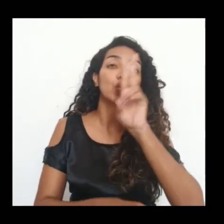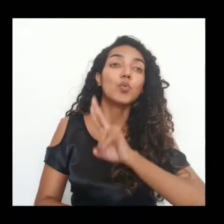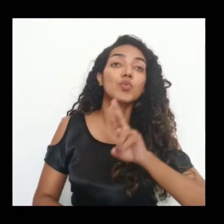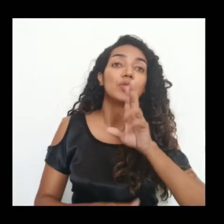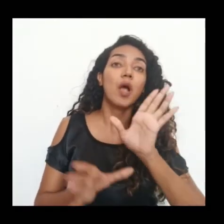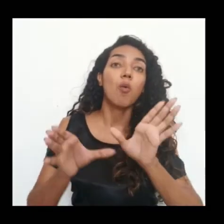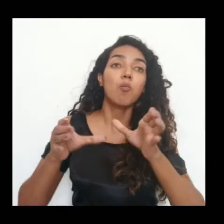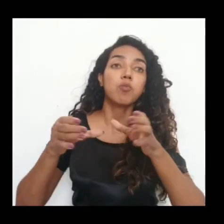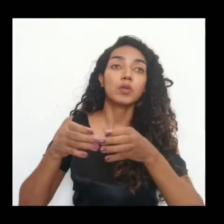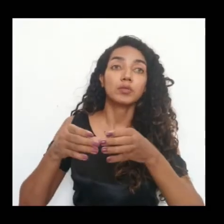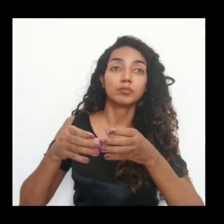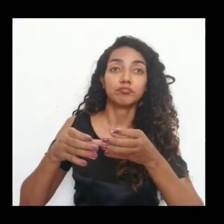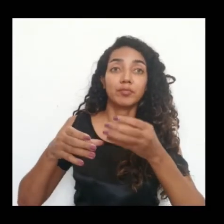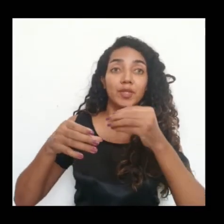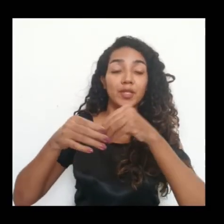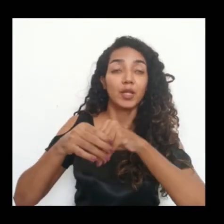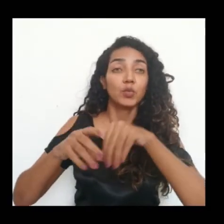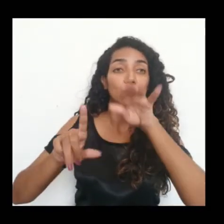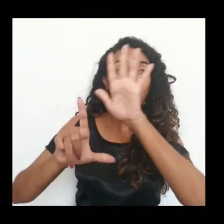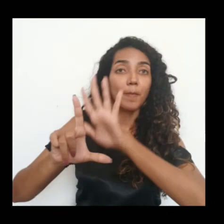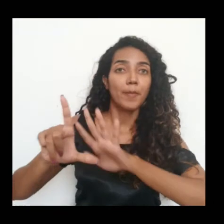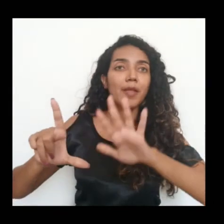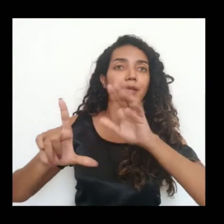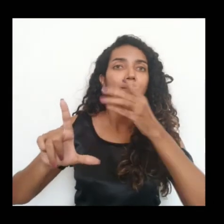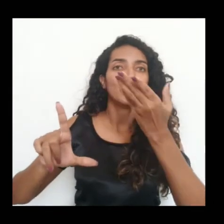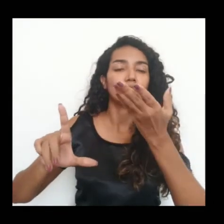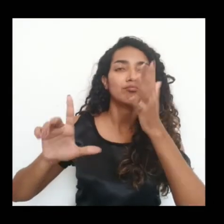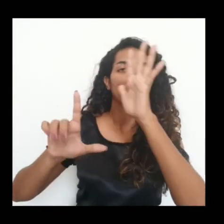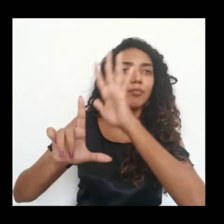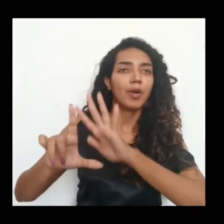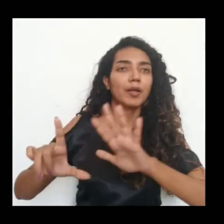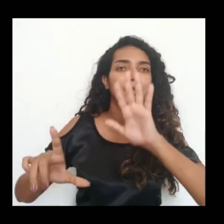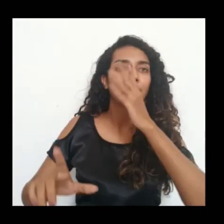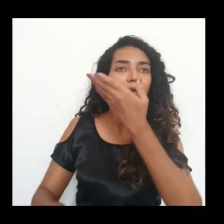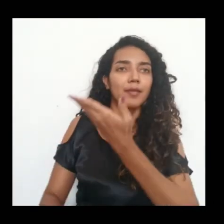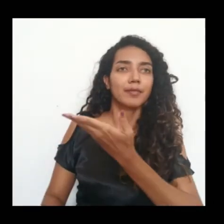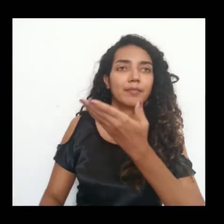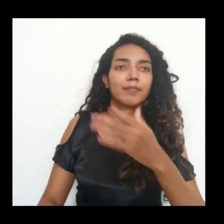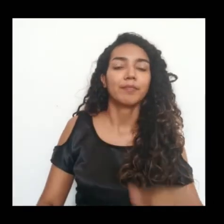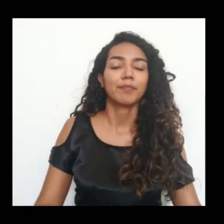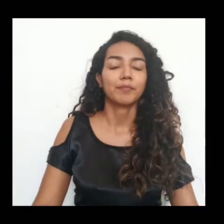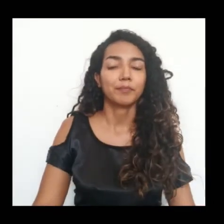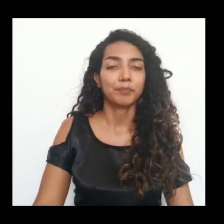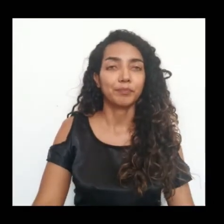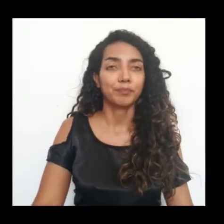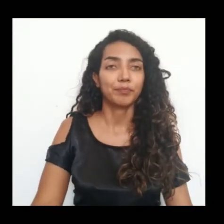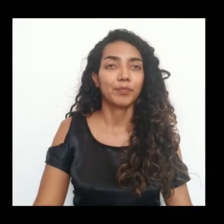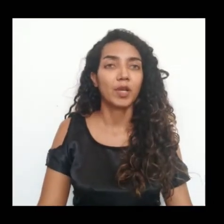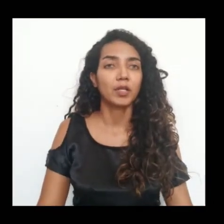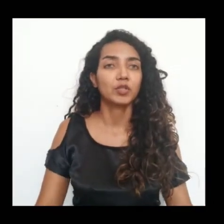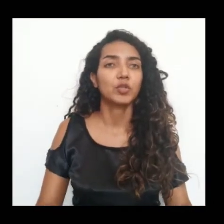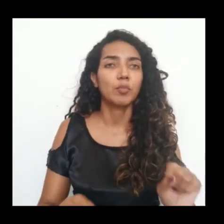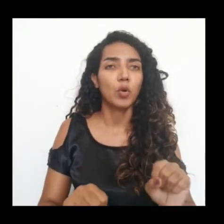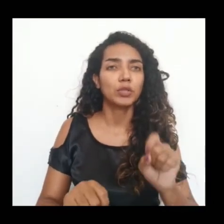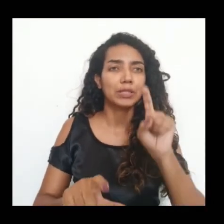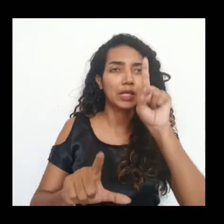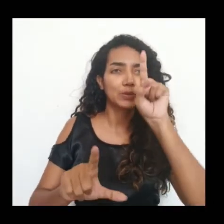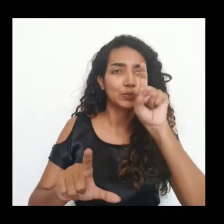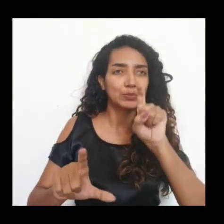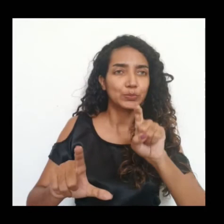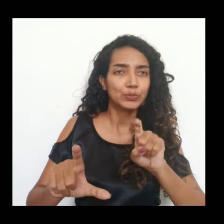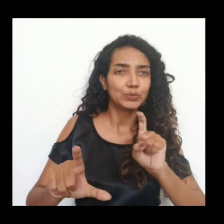dos painéis é esse painel aqui, o Package Explorer, e a gente pode, vindo nessas opções aqui, ó,